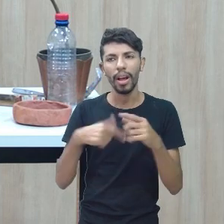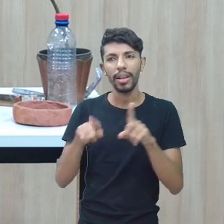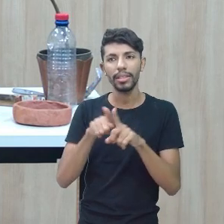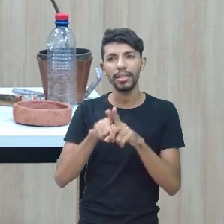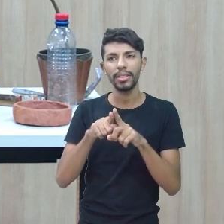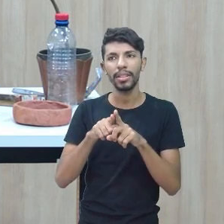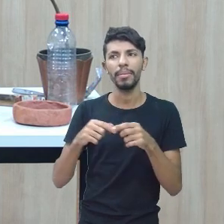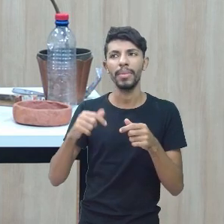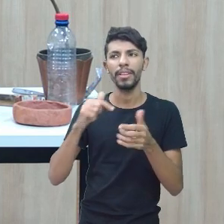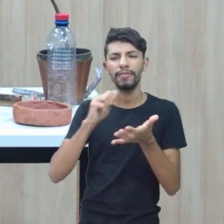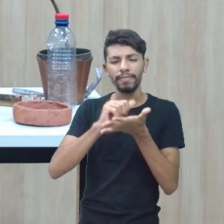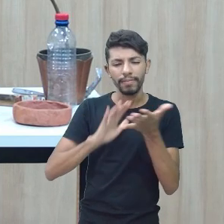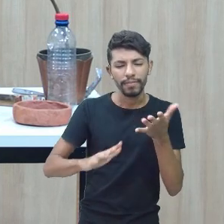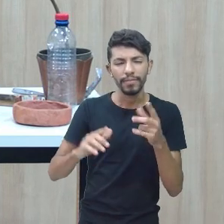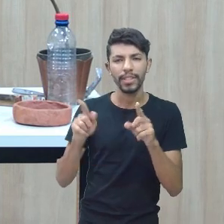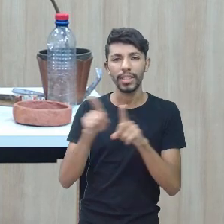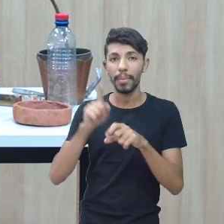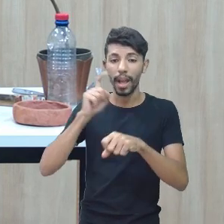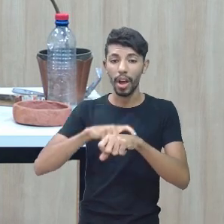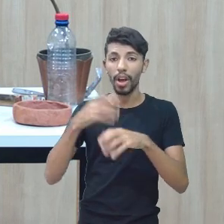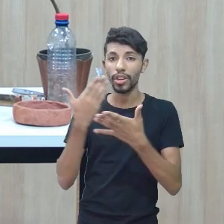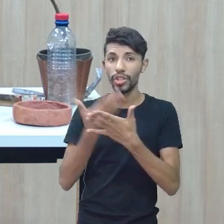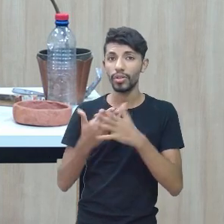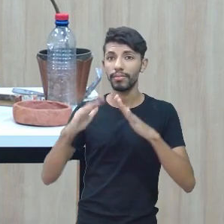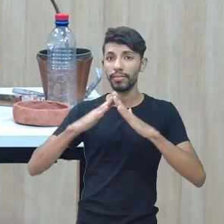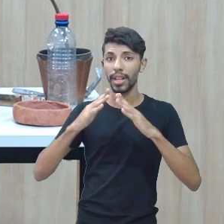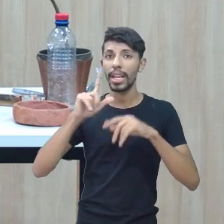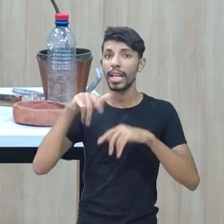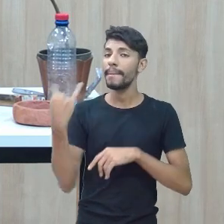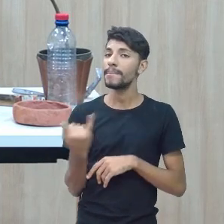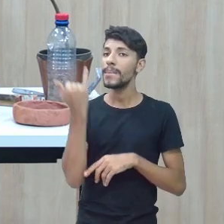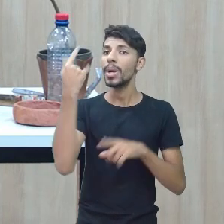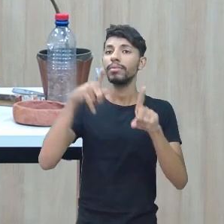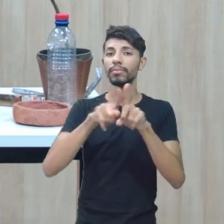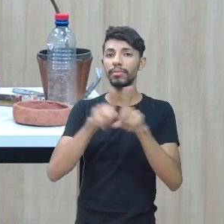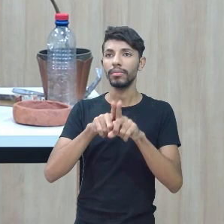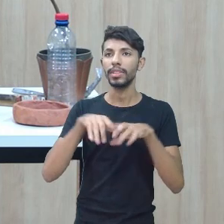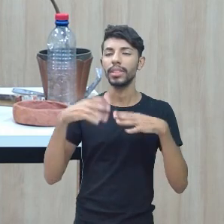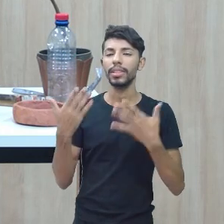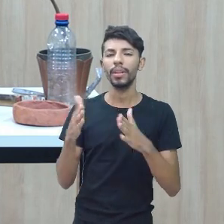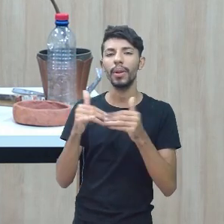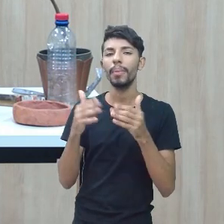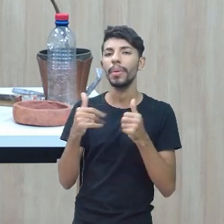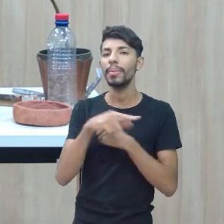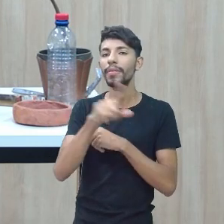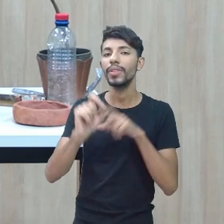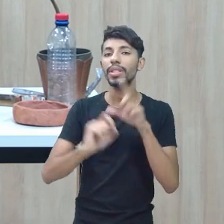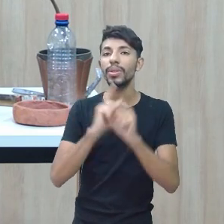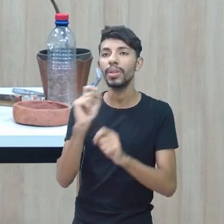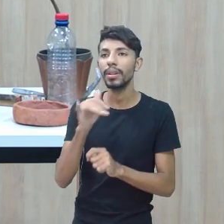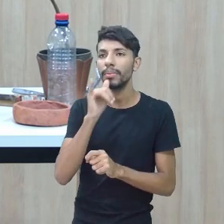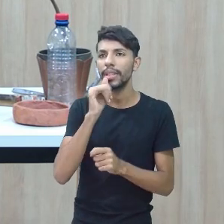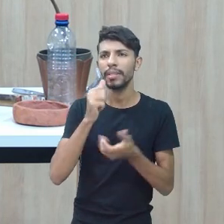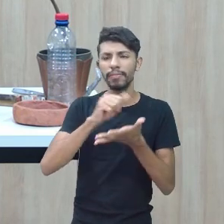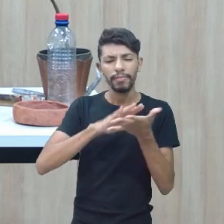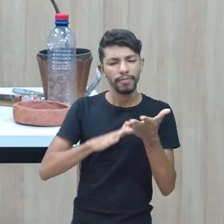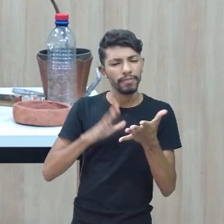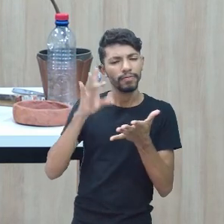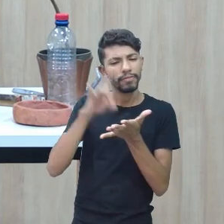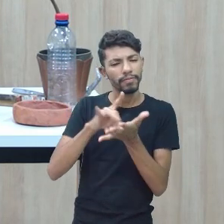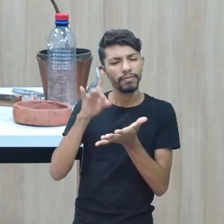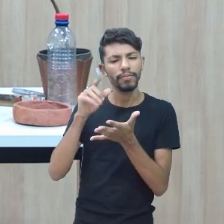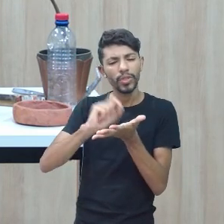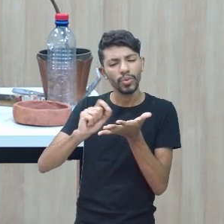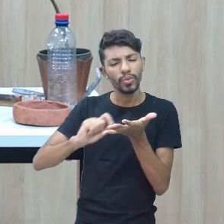um horário de estudo em casa, que é muito importante, ok? Então, estou pedindo aqui a vocês que coloquem as atividades em dia. Quais